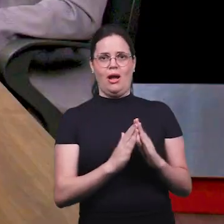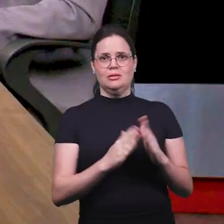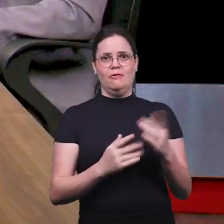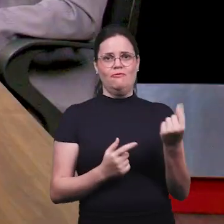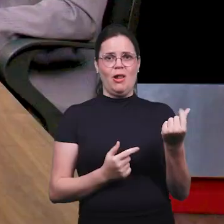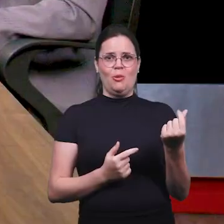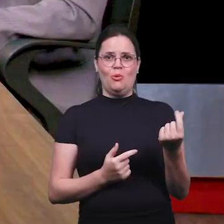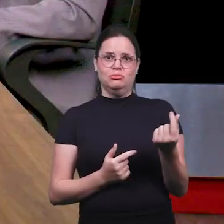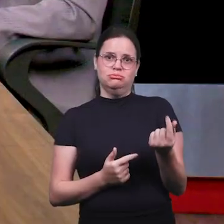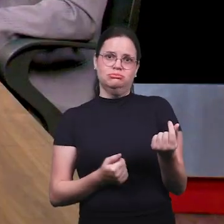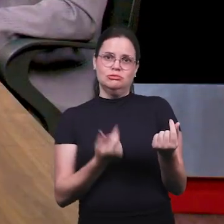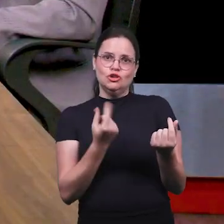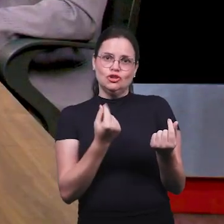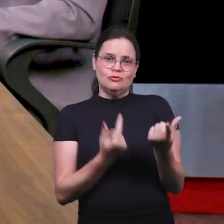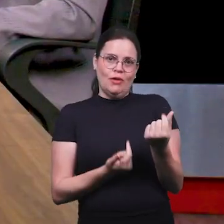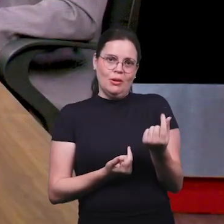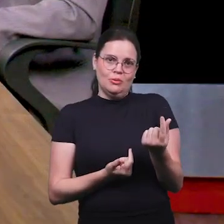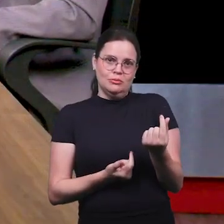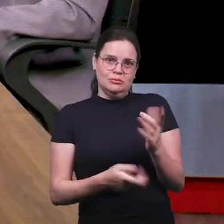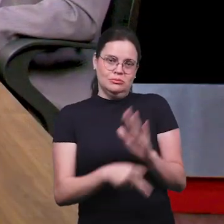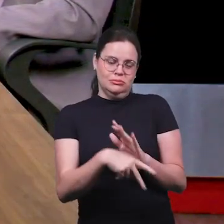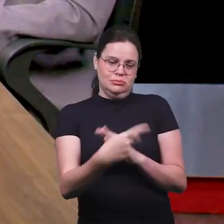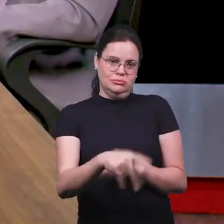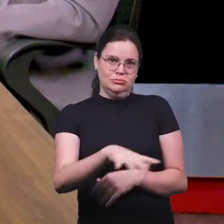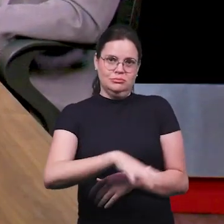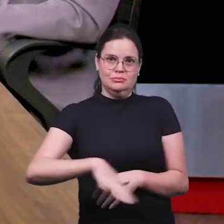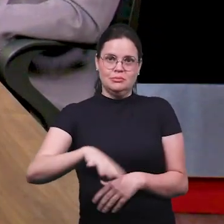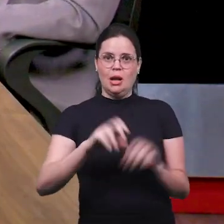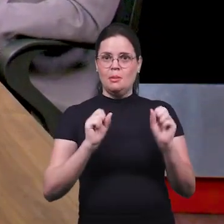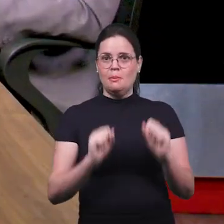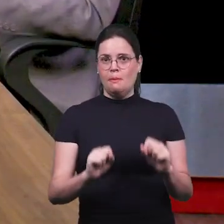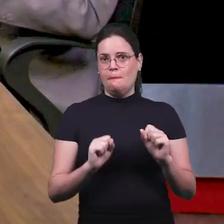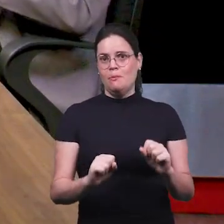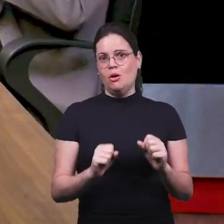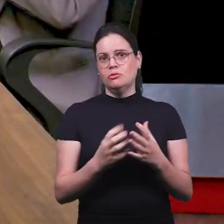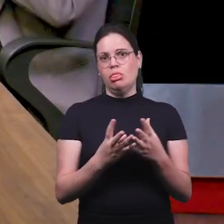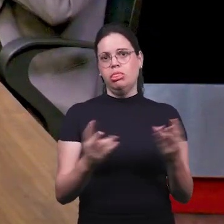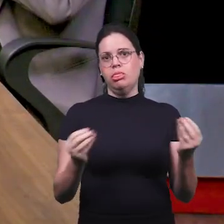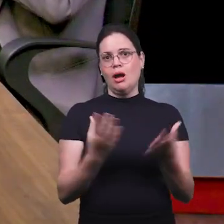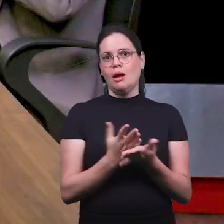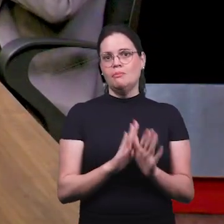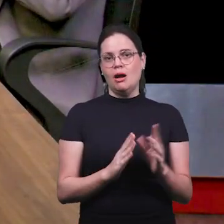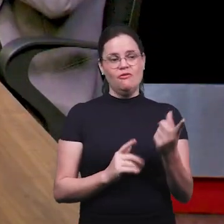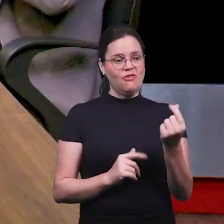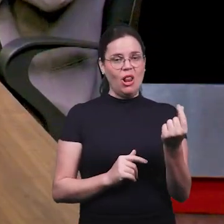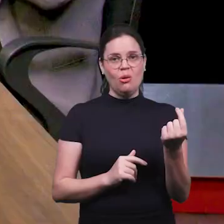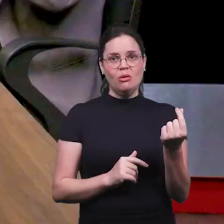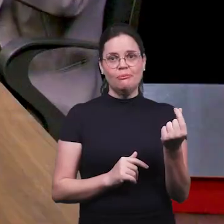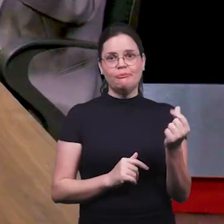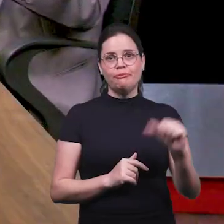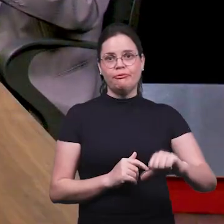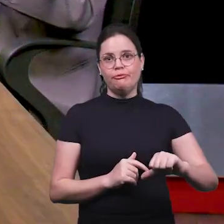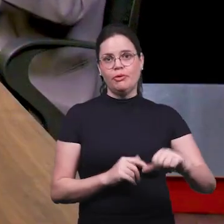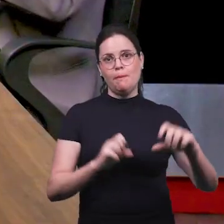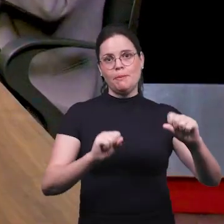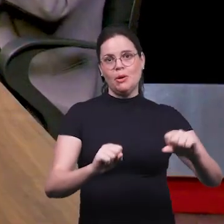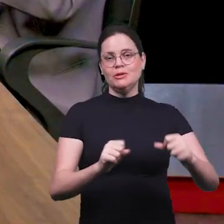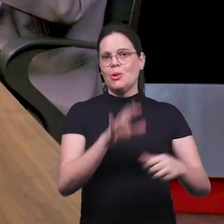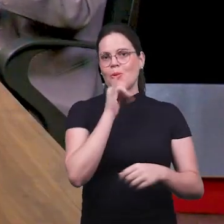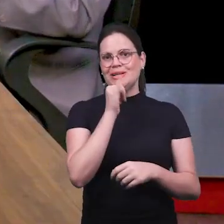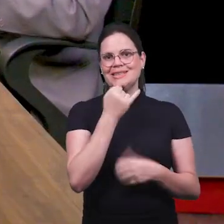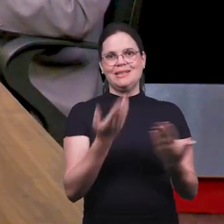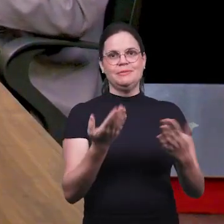valor. Então, os bens eles podem depreciar com o tempo, pode haver alguma confusão no mercado, por